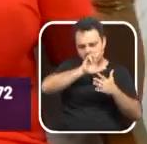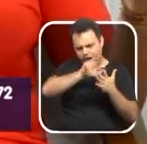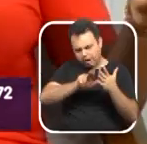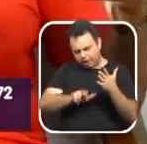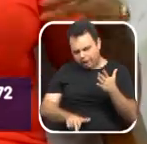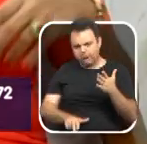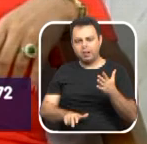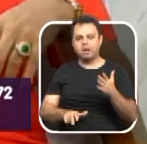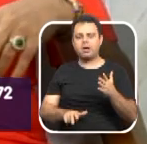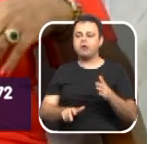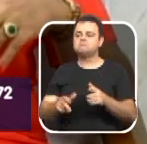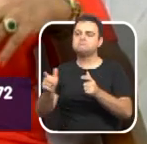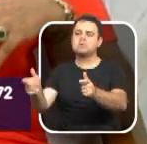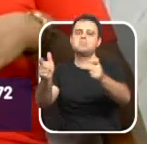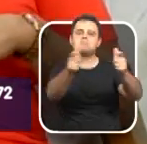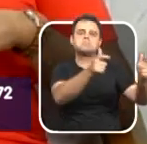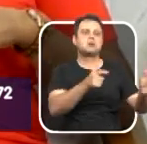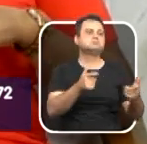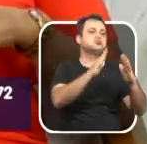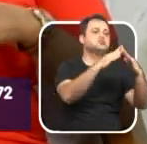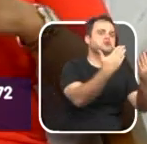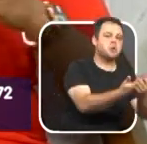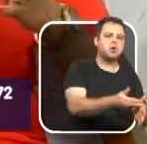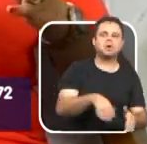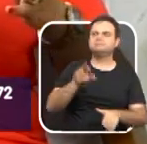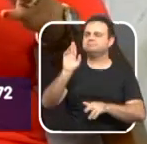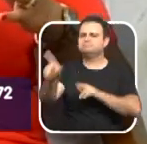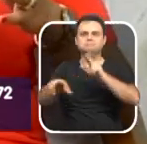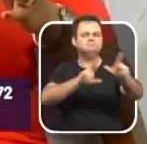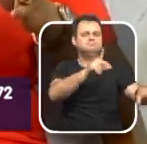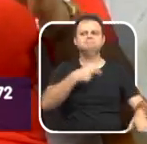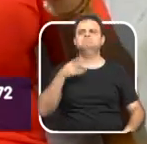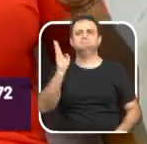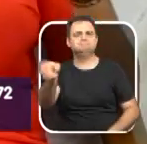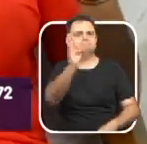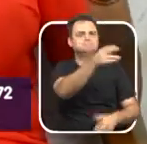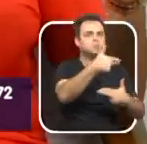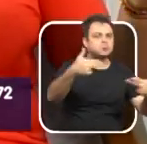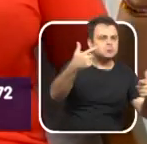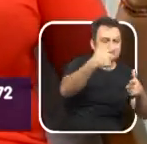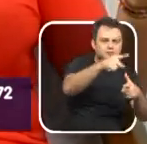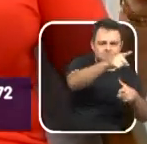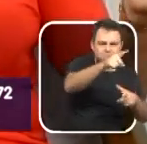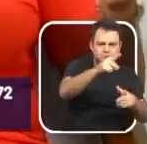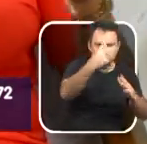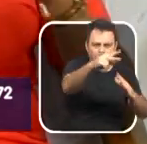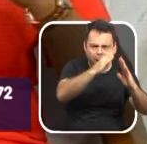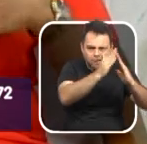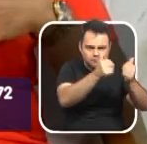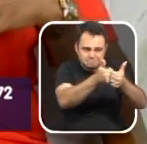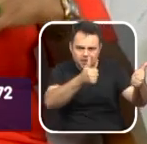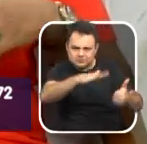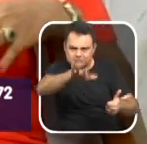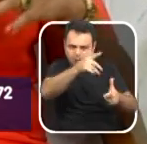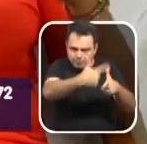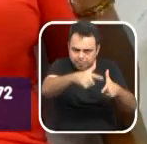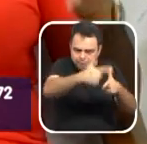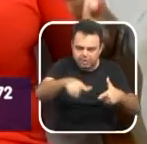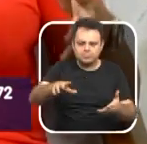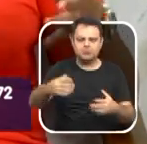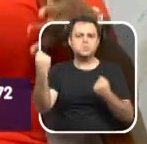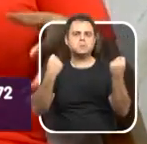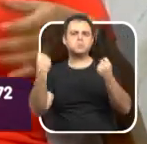aos bairros, às escolas. Então, estamos aqui, gente. Tem algum probleminha no seu bairro, na segurança,